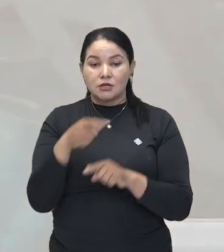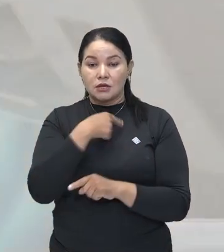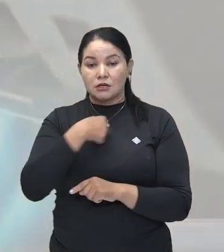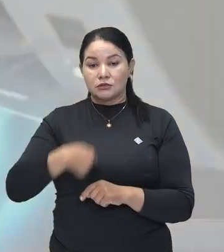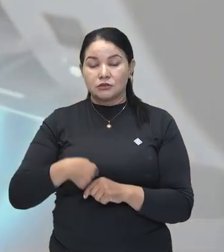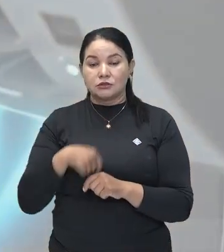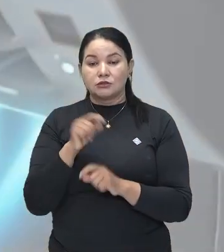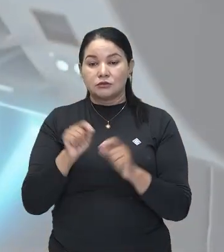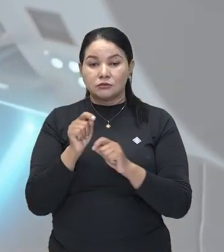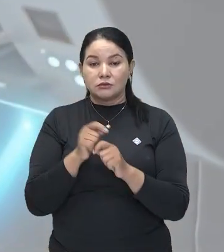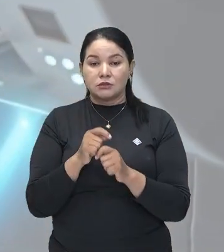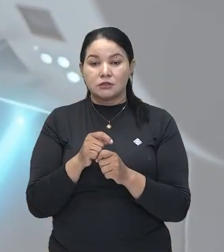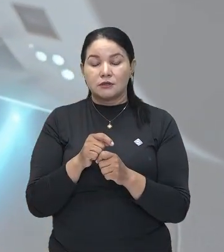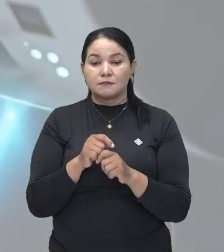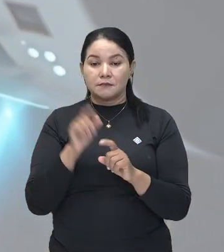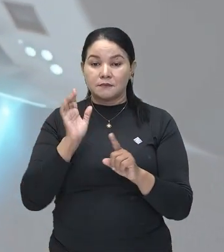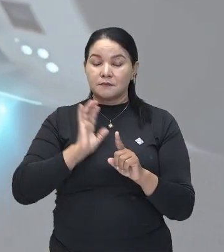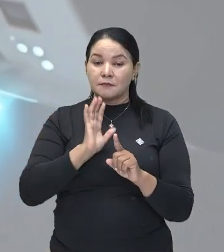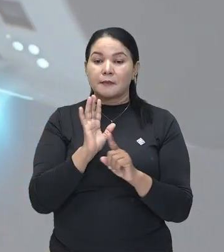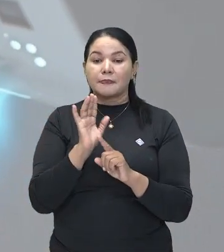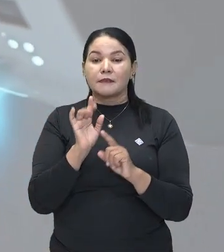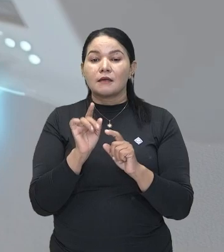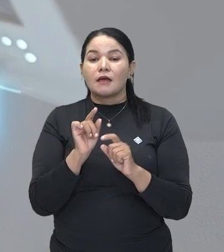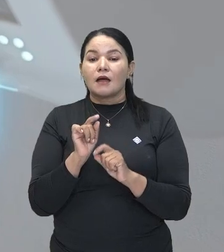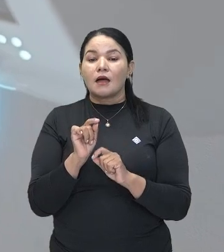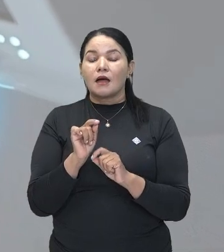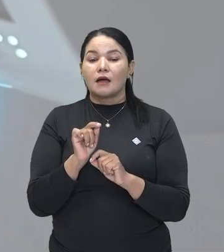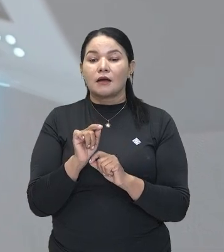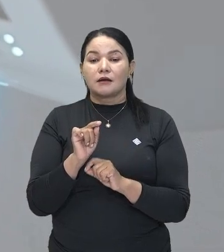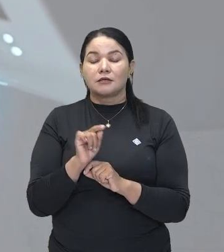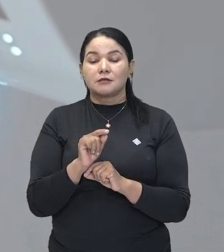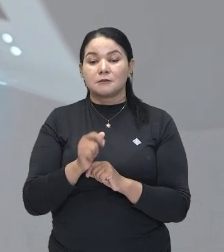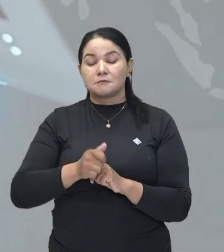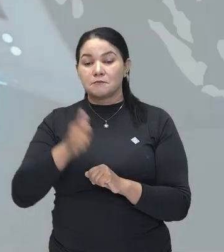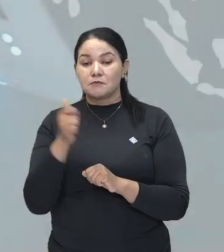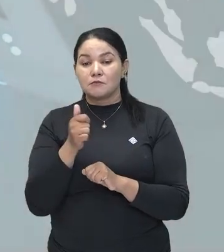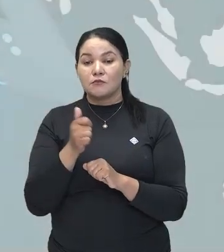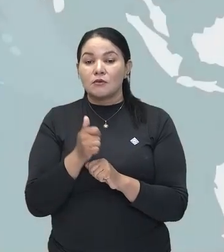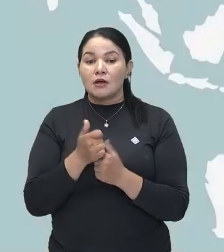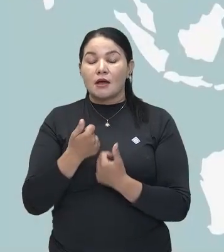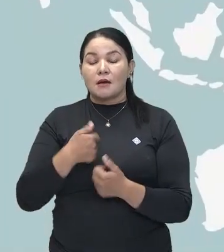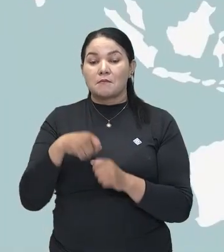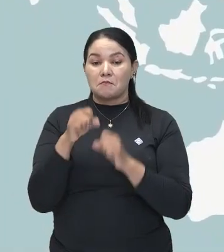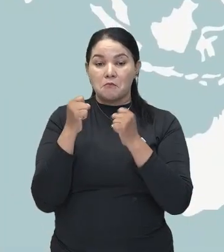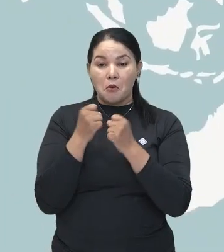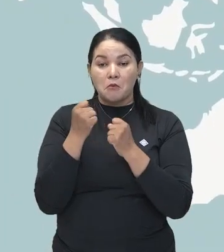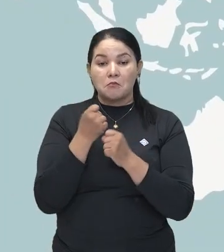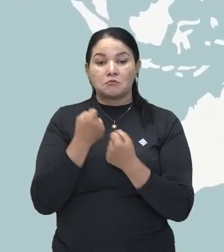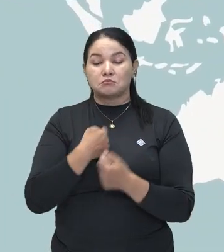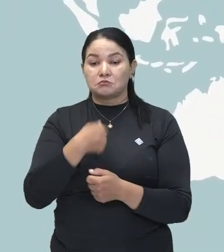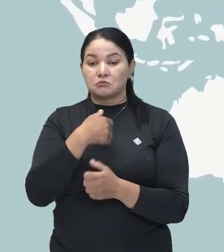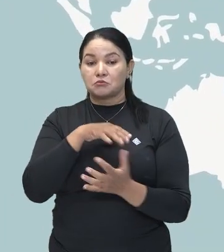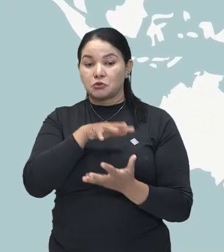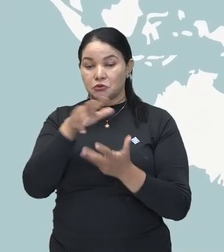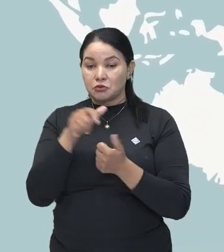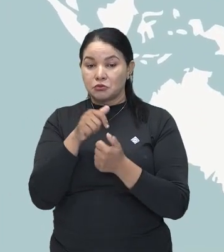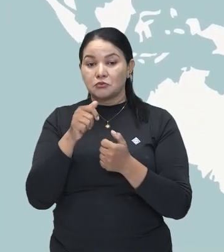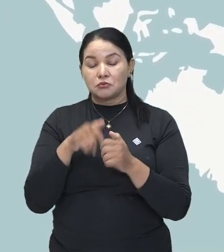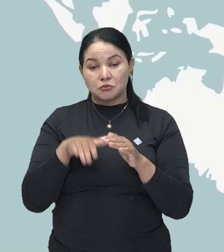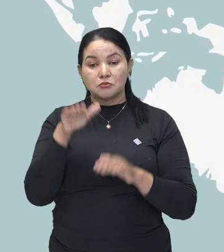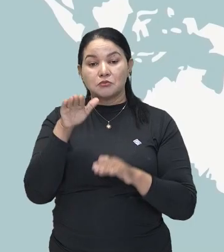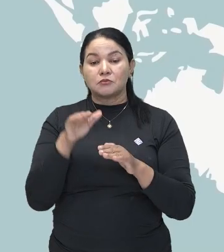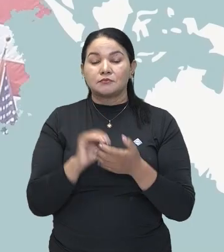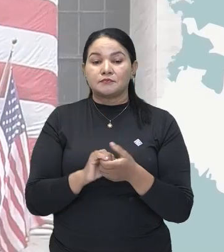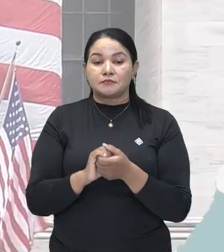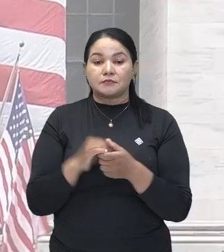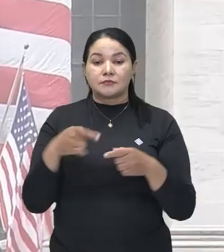uma ameaça à liderança dos Estados Unidos como potência econômica mundial, o que tem gerado tensões geopolíticas entre os dois